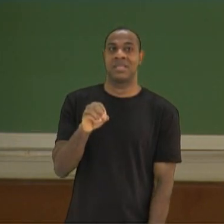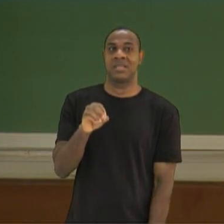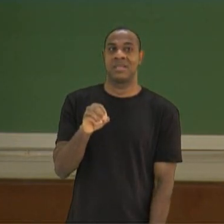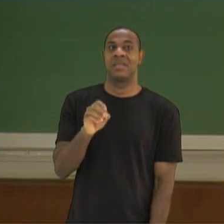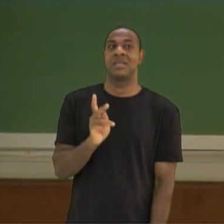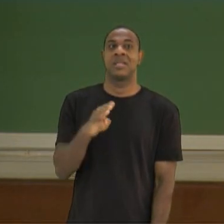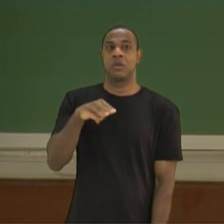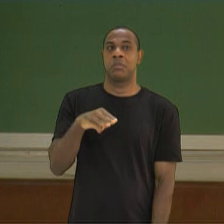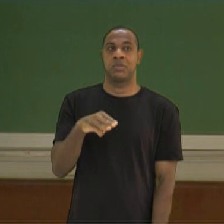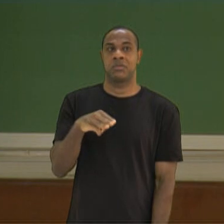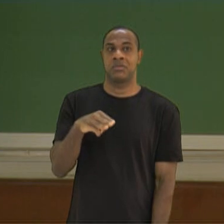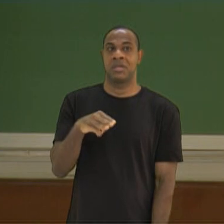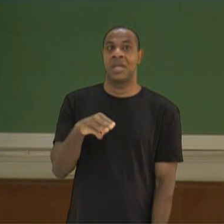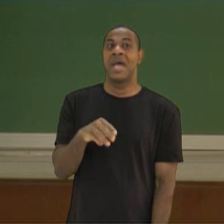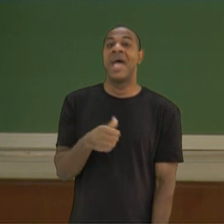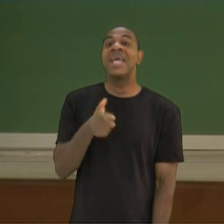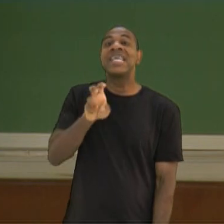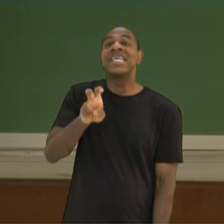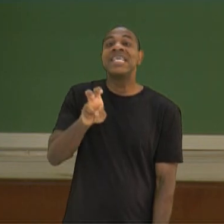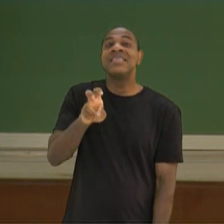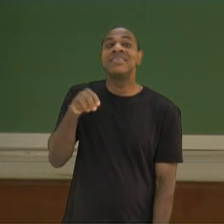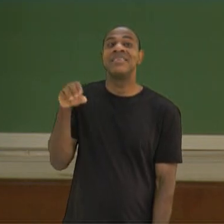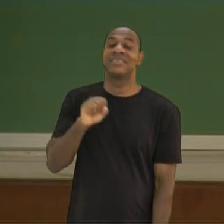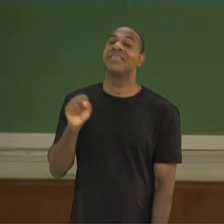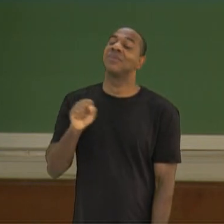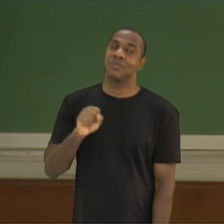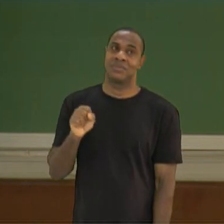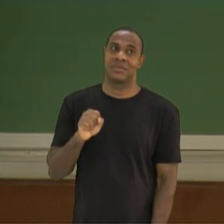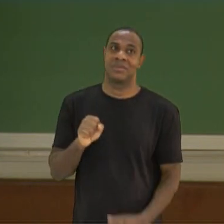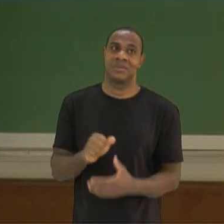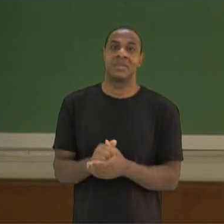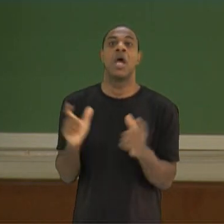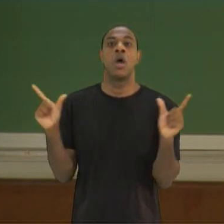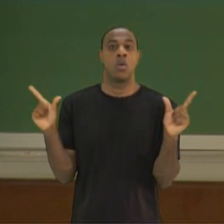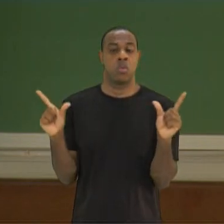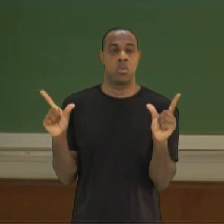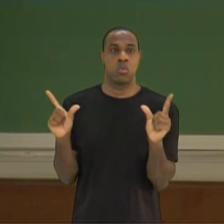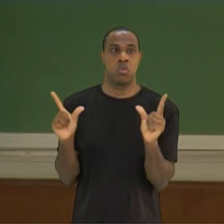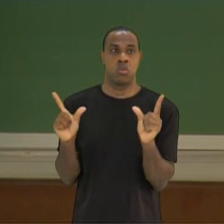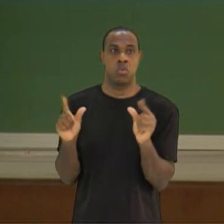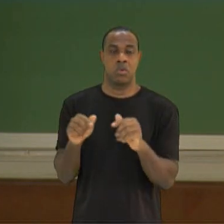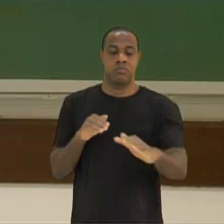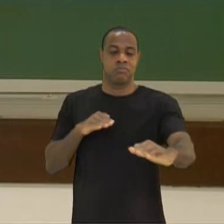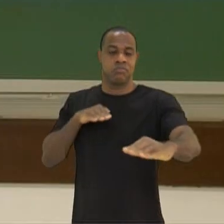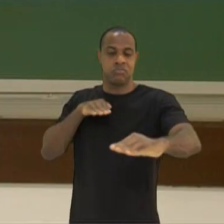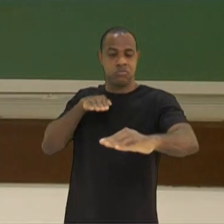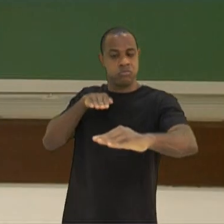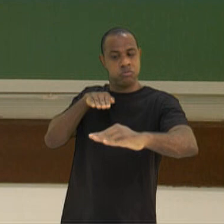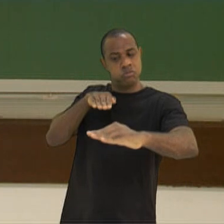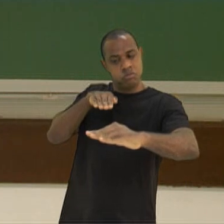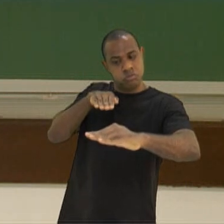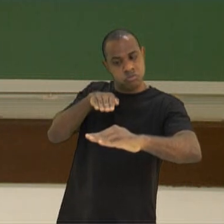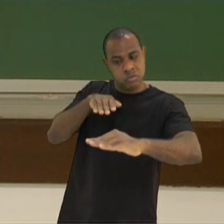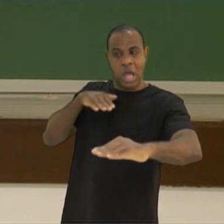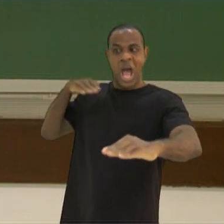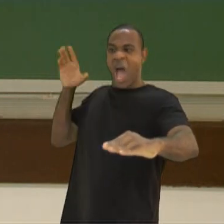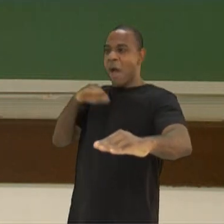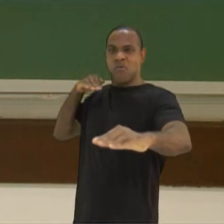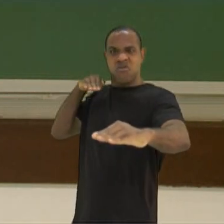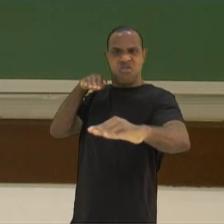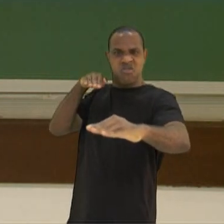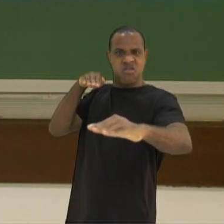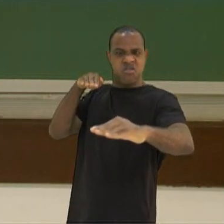aceleração também? Desaceleração, né? Então, sempre tenham em mente que a aceleração, ela